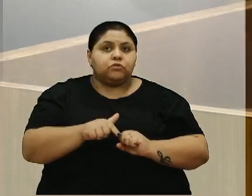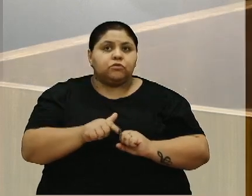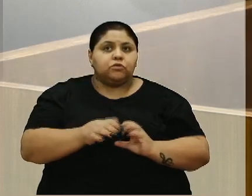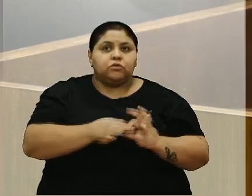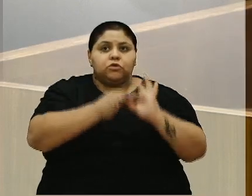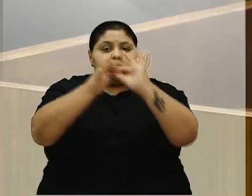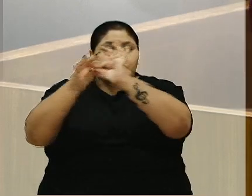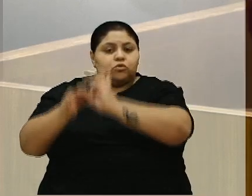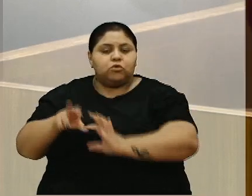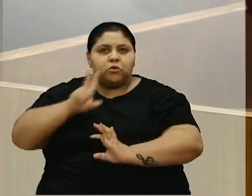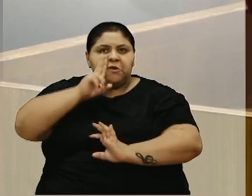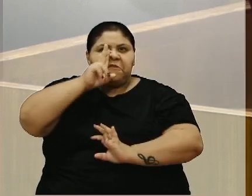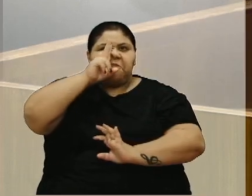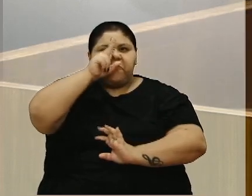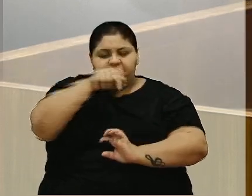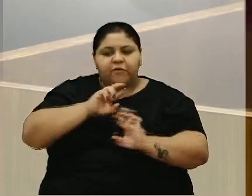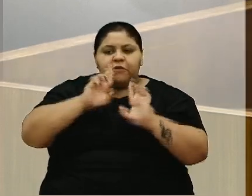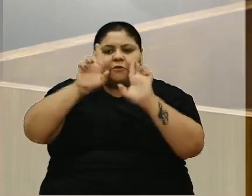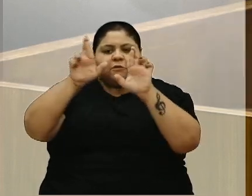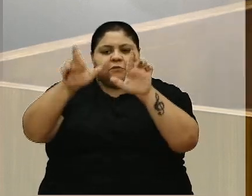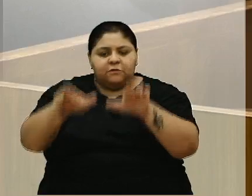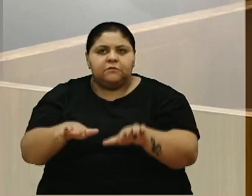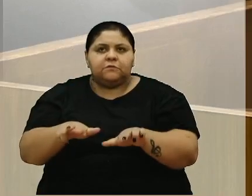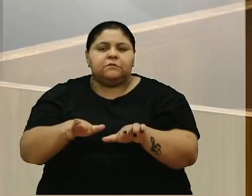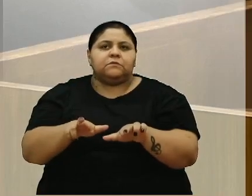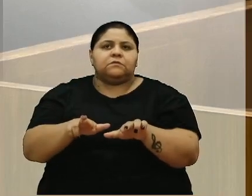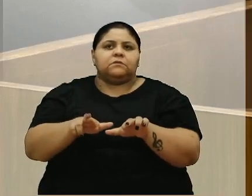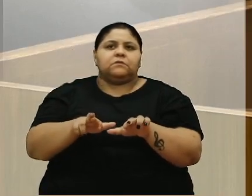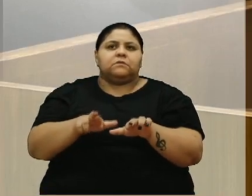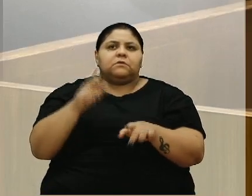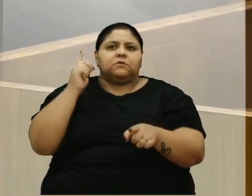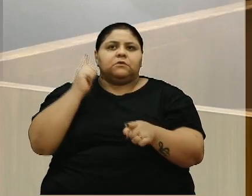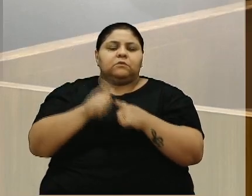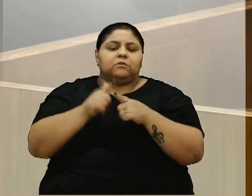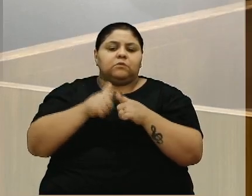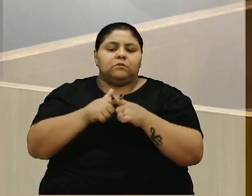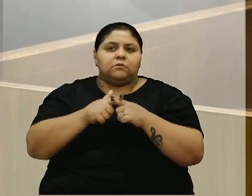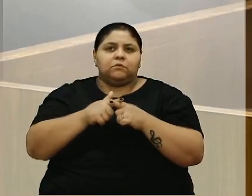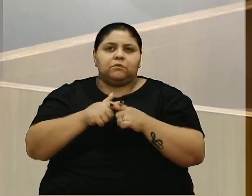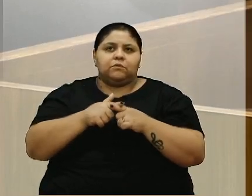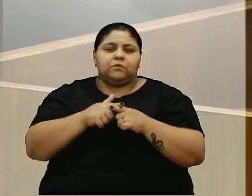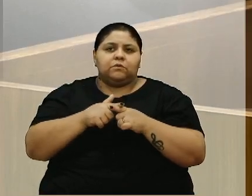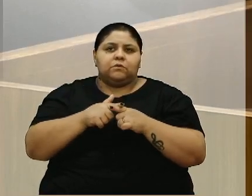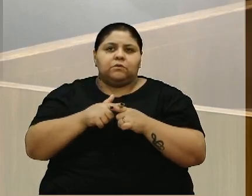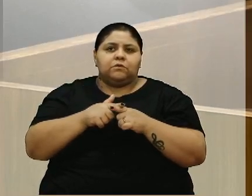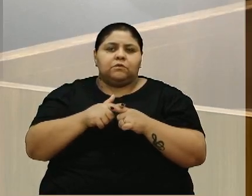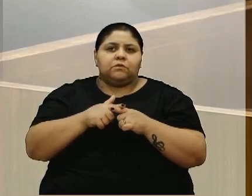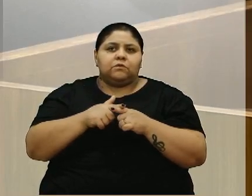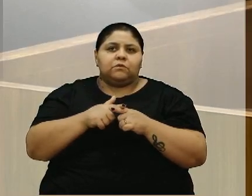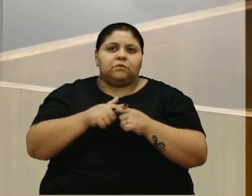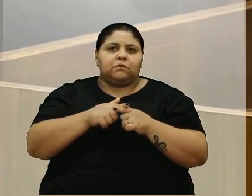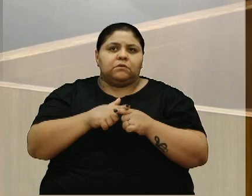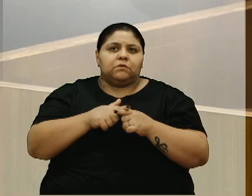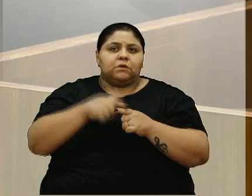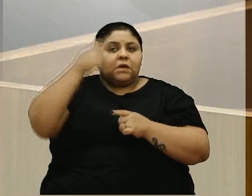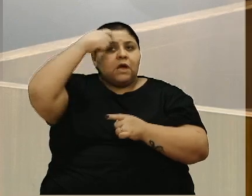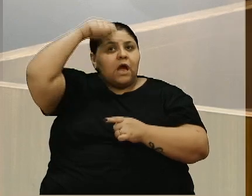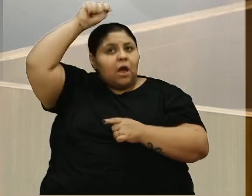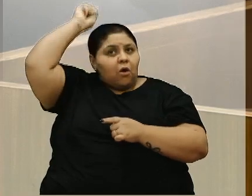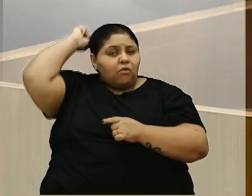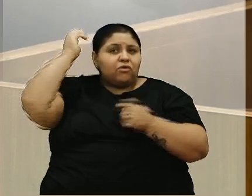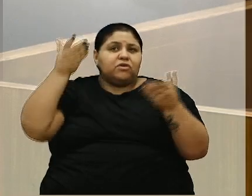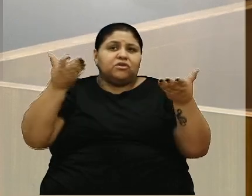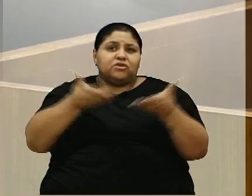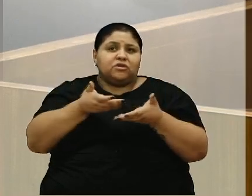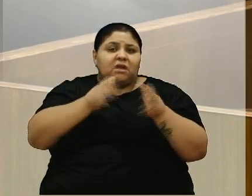unificar forças da região, os municípios da região, porque daqui a pouco, pelo que eu sei, a UX já está até meio